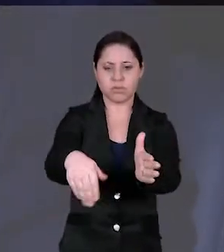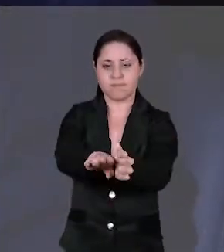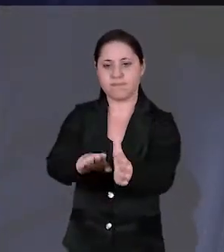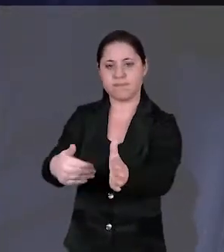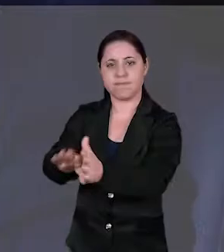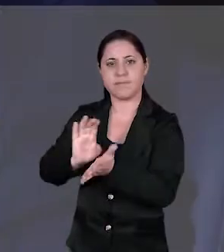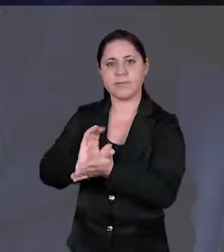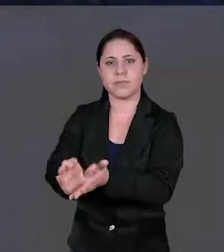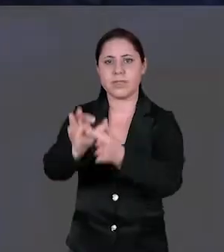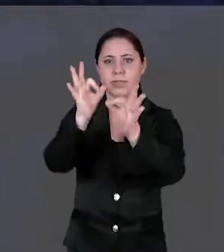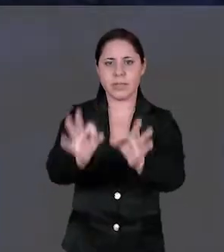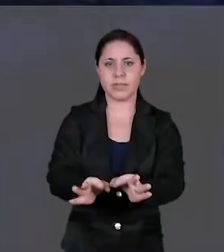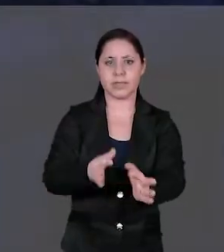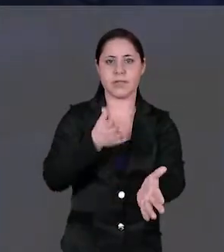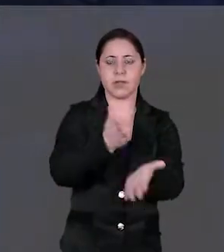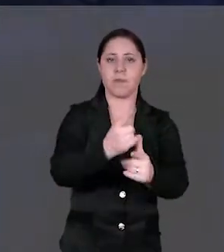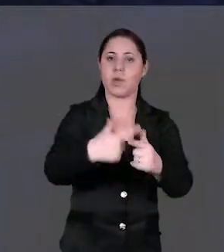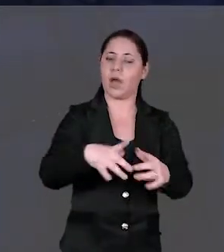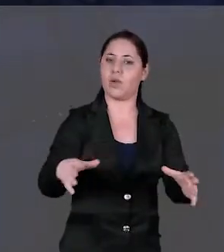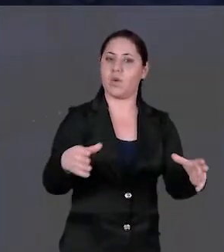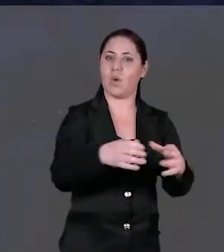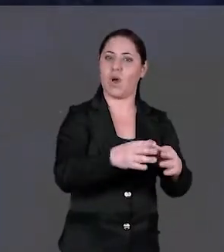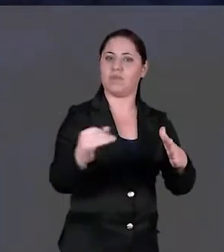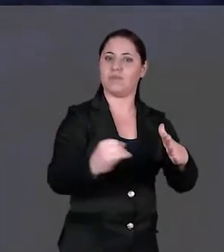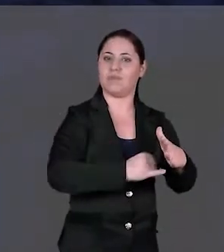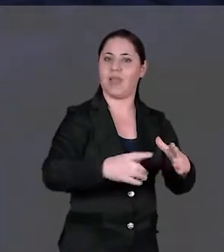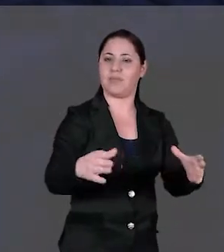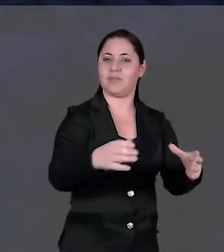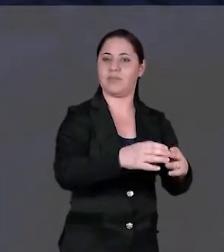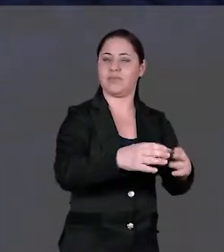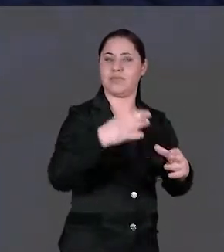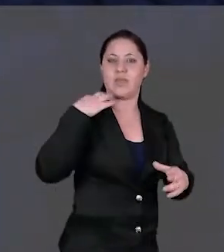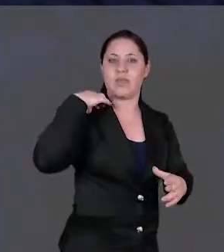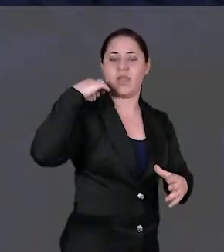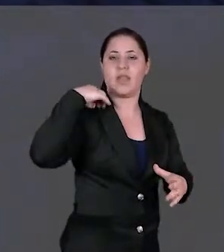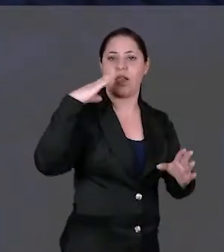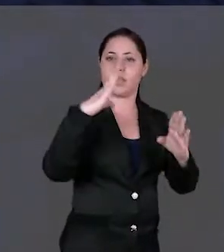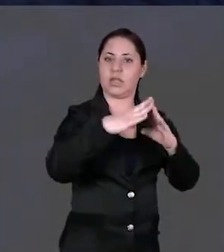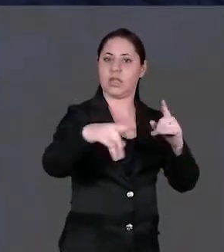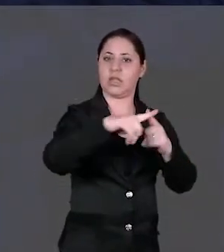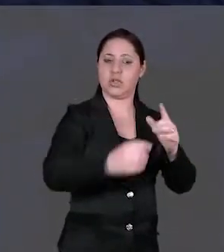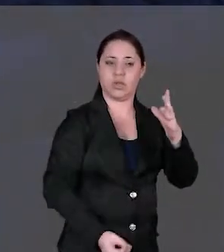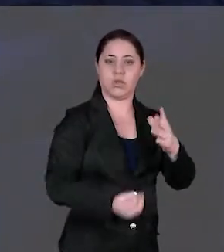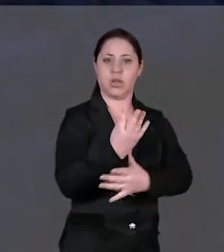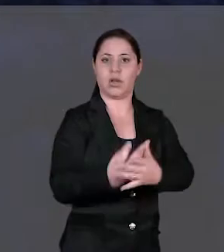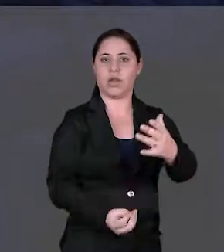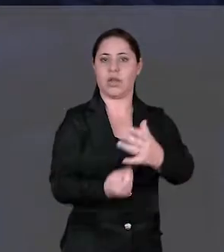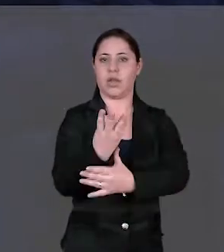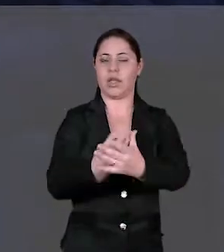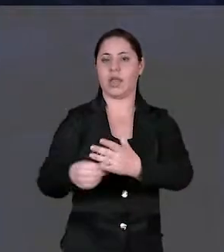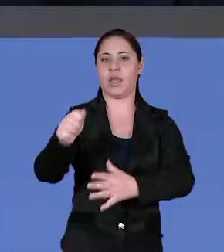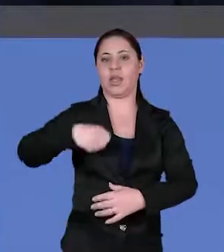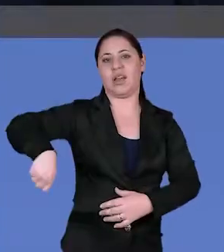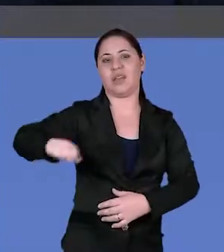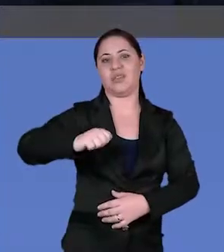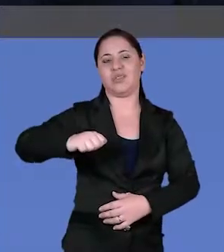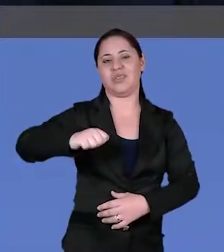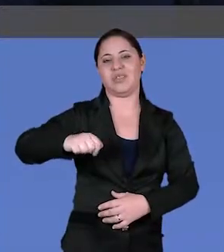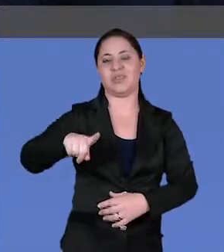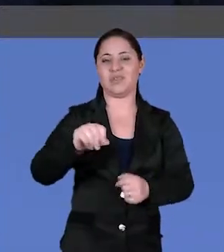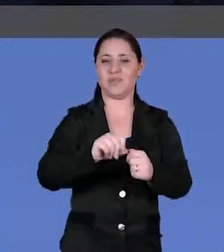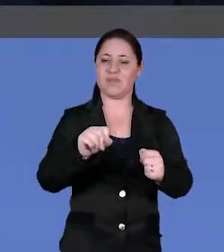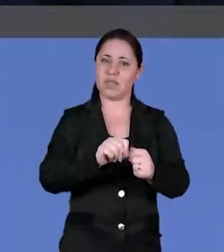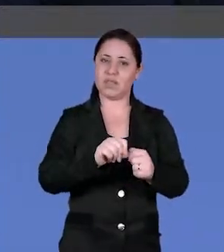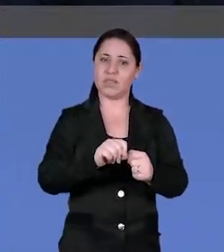governo federal, através do presidente Jair Bolsonaro, possa fazer, né, esses enfrentamentos e realmente fazer com que os recursos cheguem. Porque quem faz